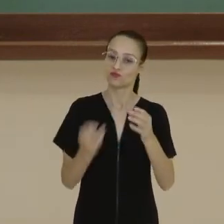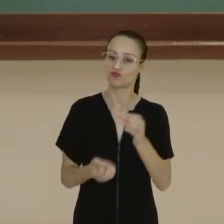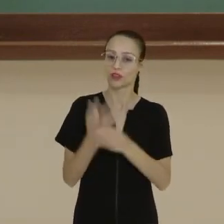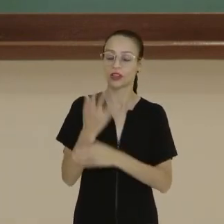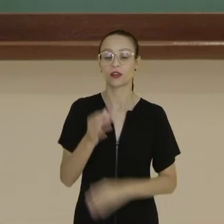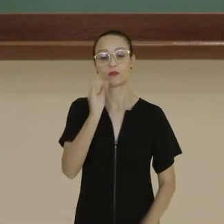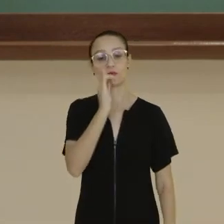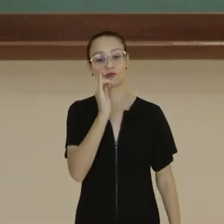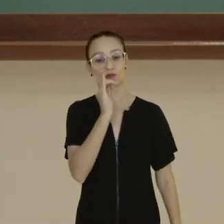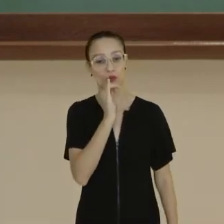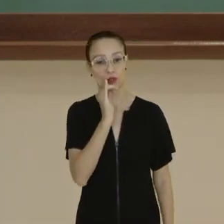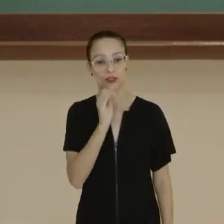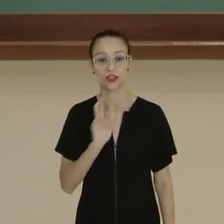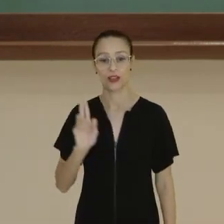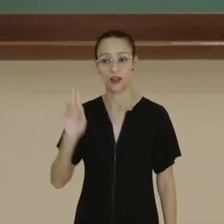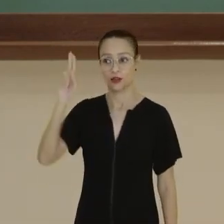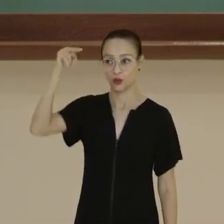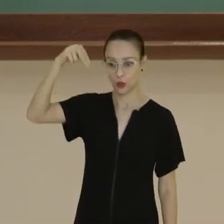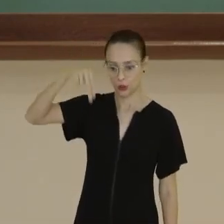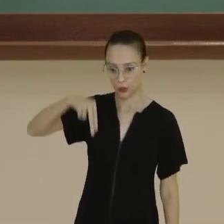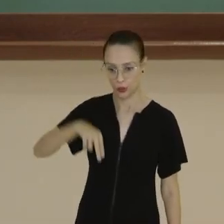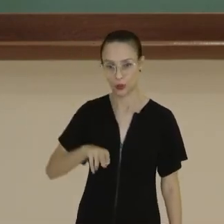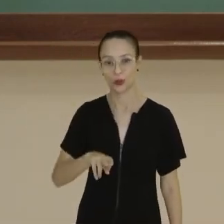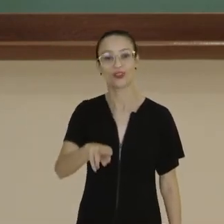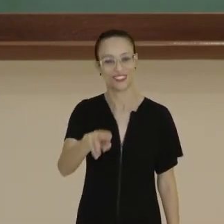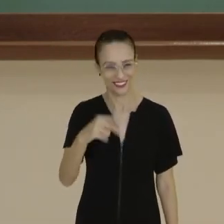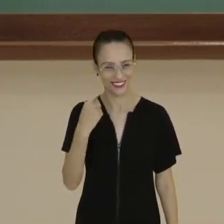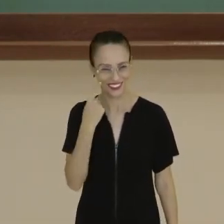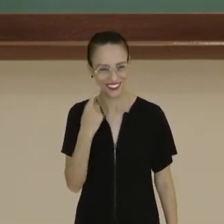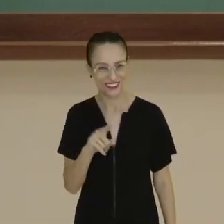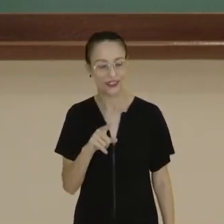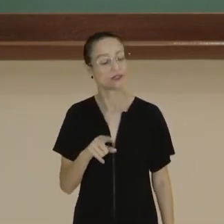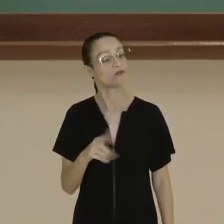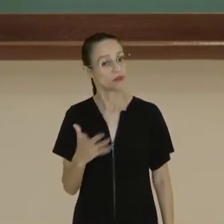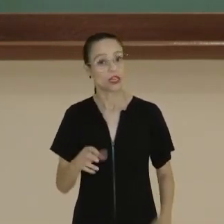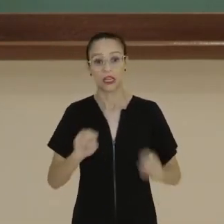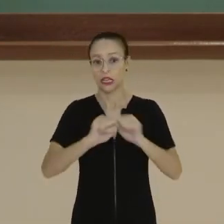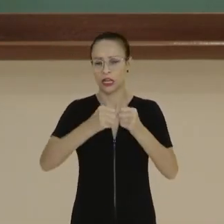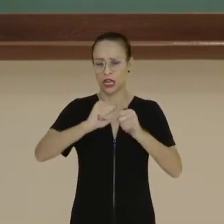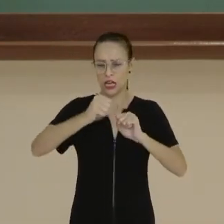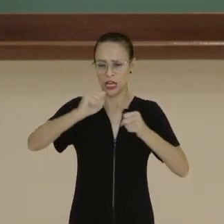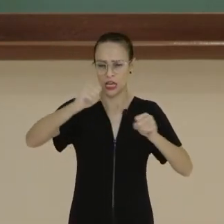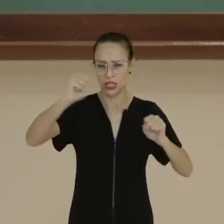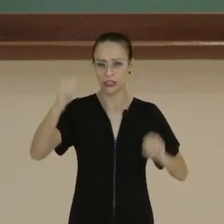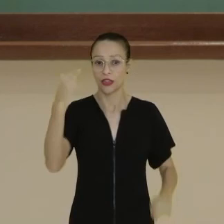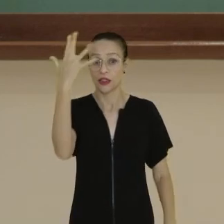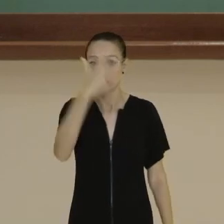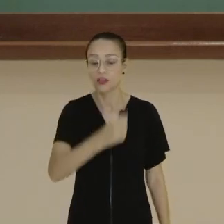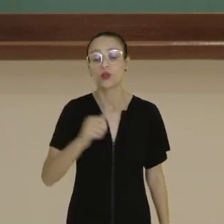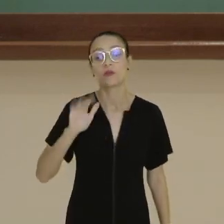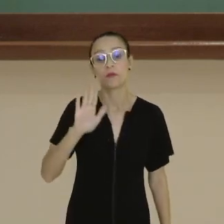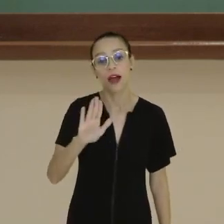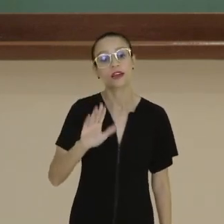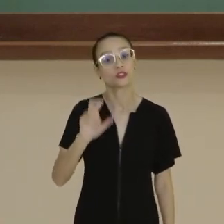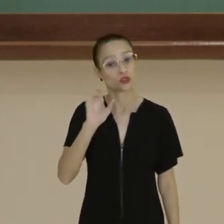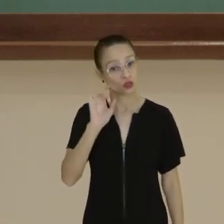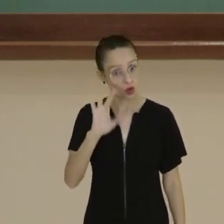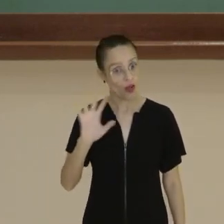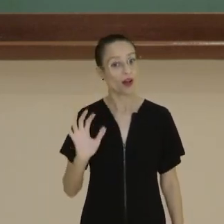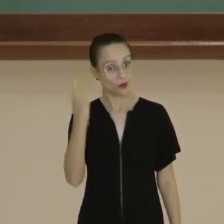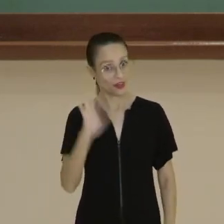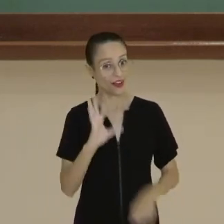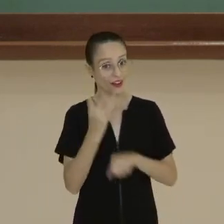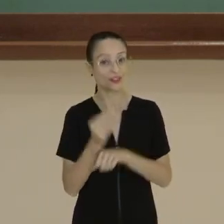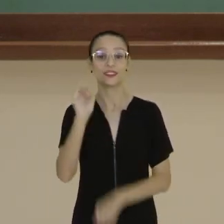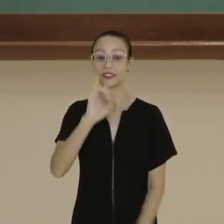por exemplo, no tobogã que a gente viu, o Valério System, né? Então, a obra gigantesca ali, linda, mas ela só acontece quando a